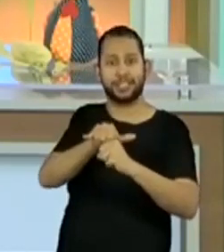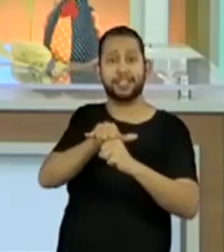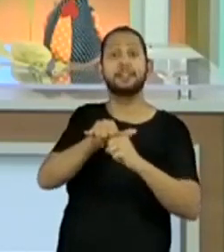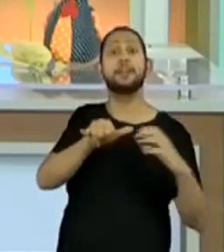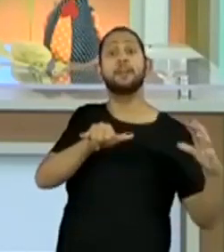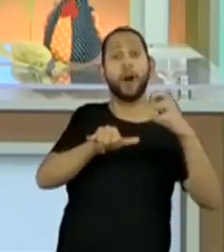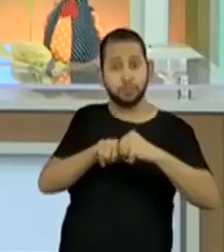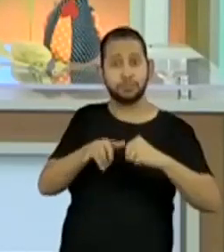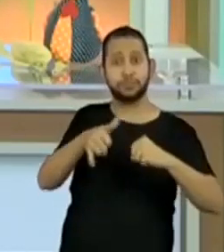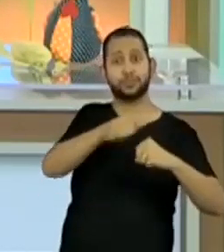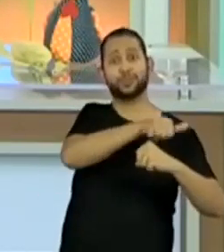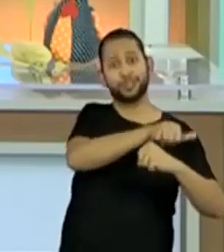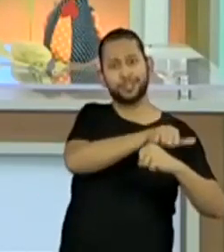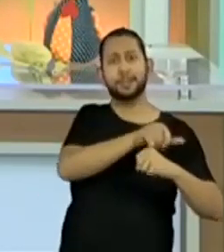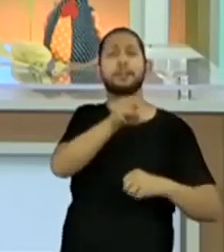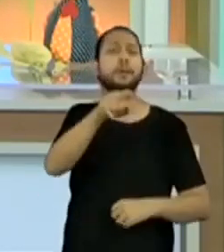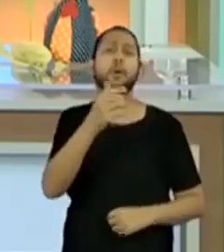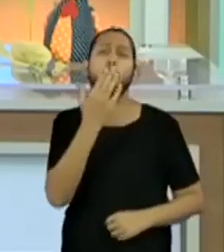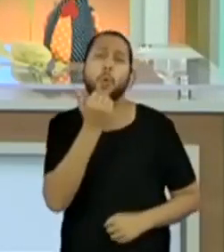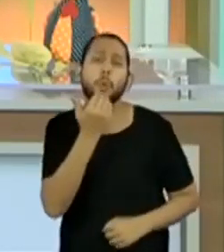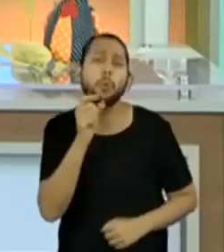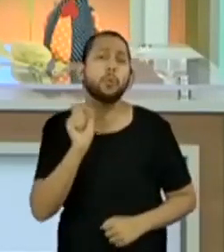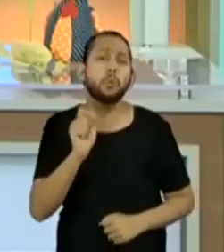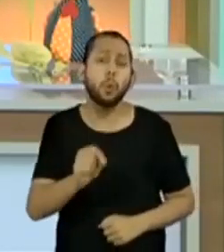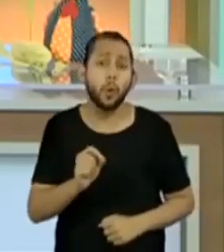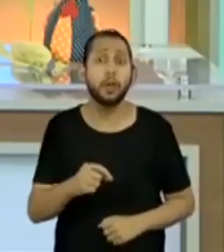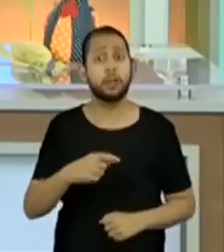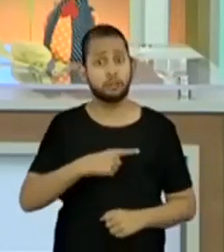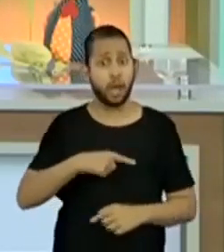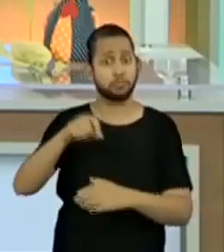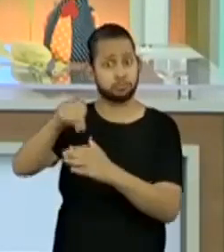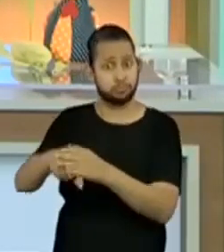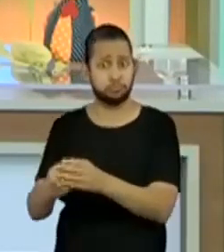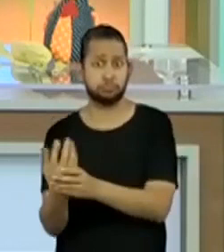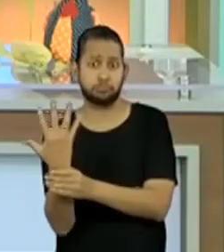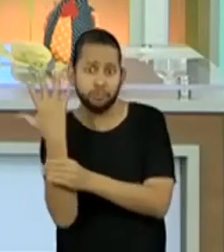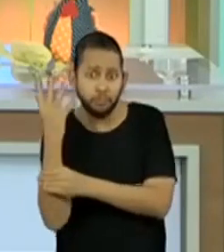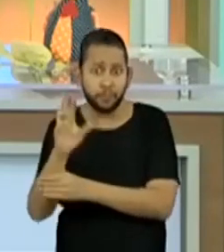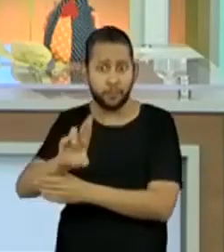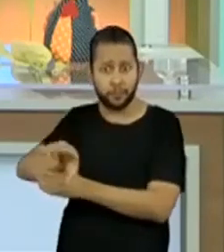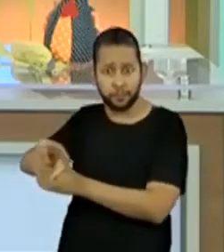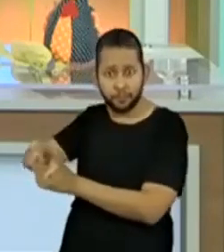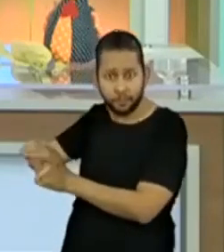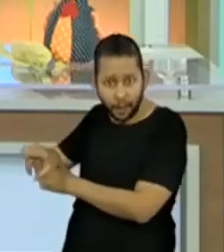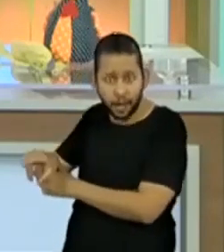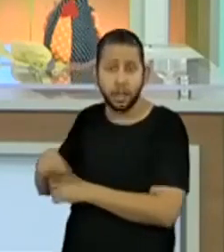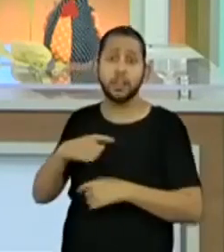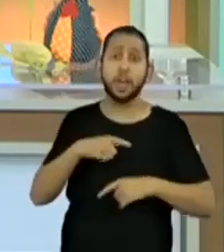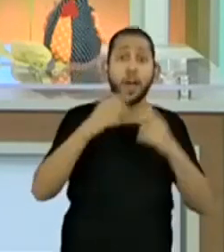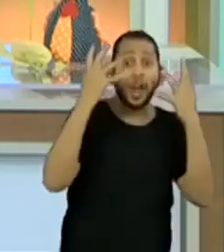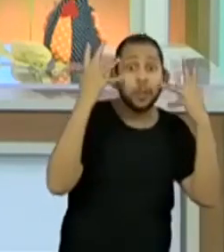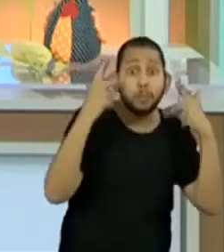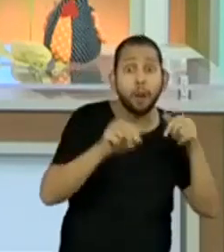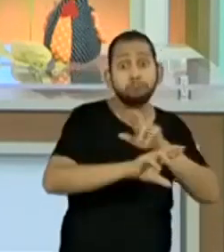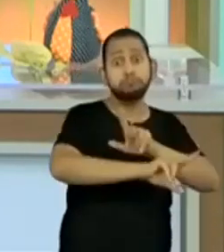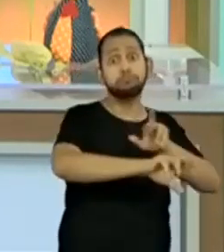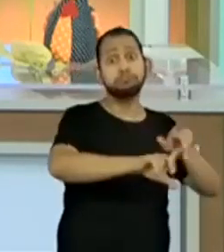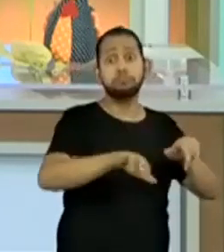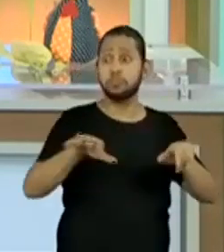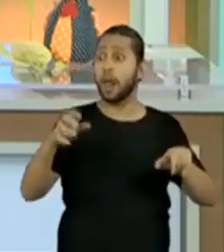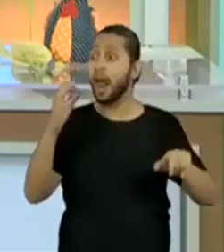vegetal ou de origem animal. Nós nos alimentamos de outros seres vivos,